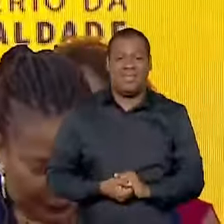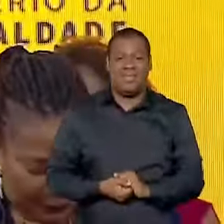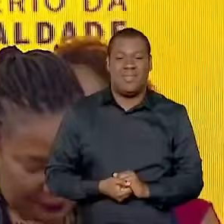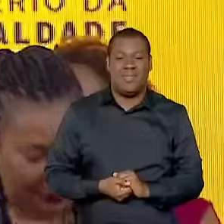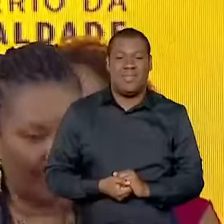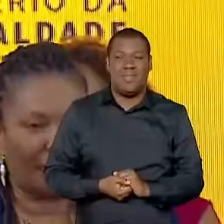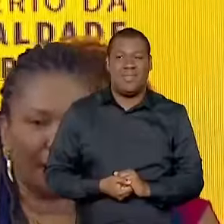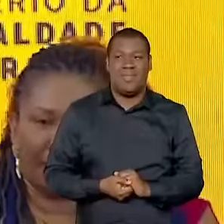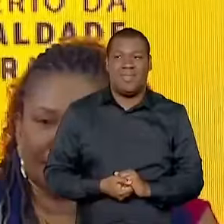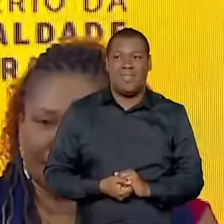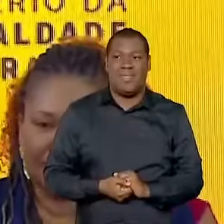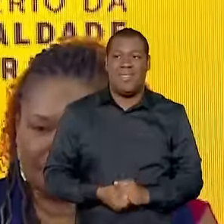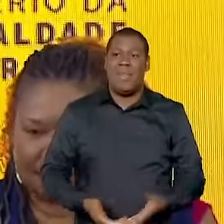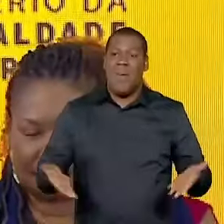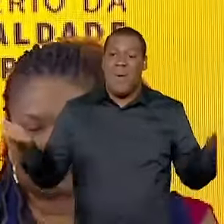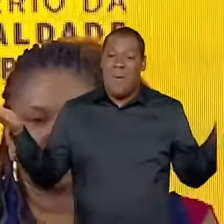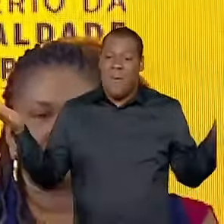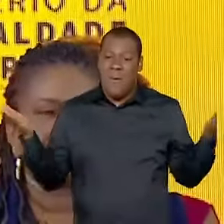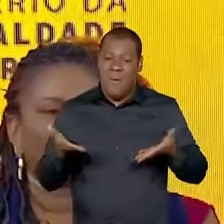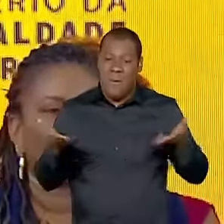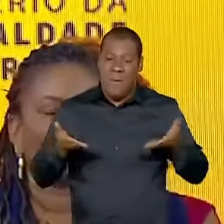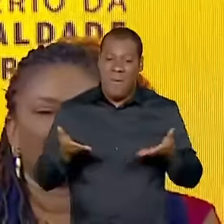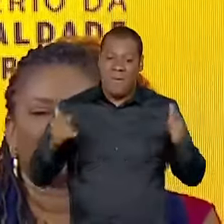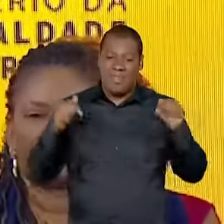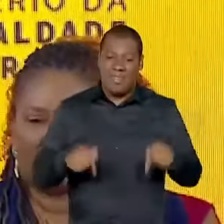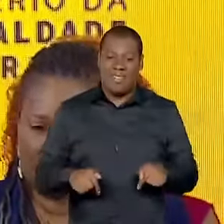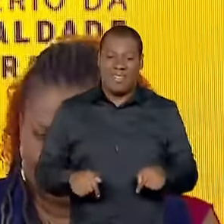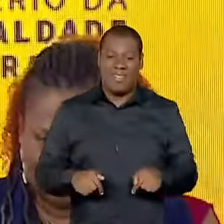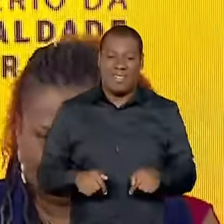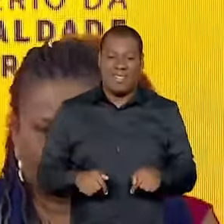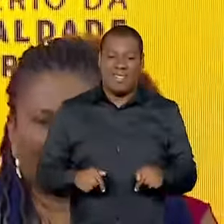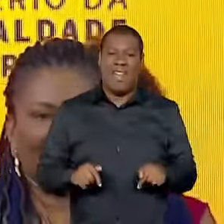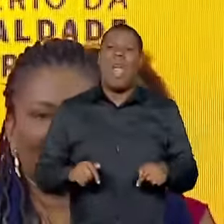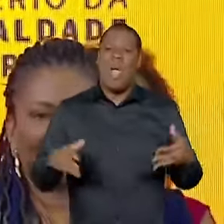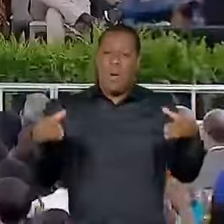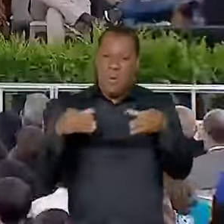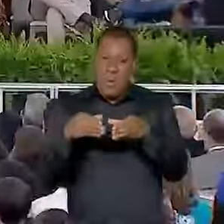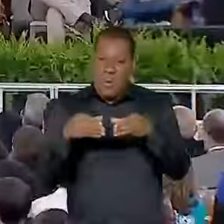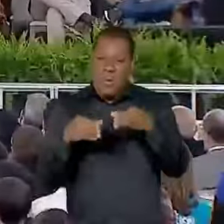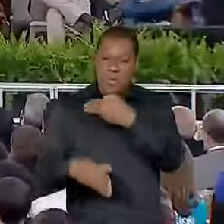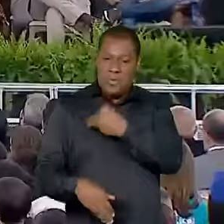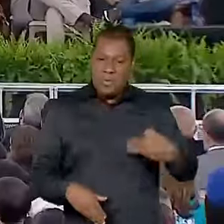Essa é a seleção do time de Lula,